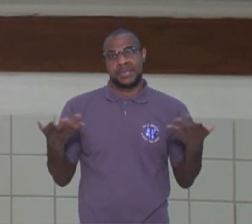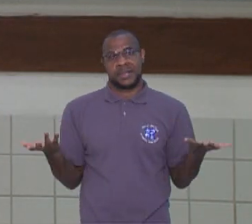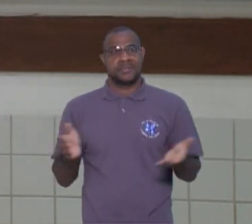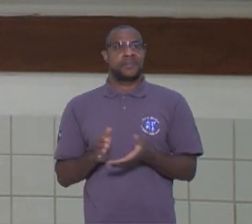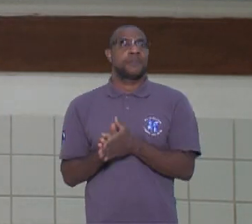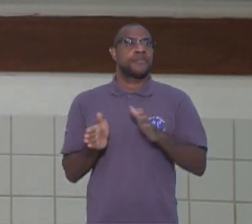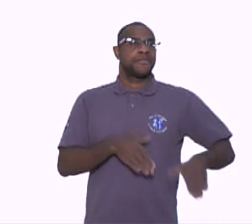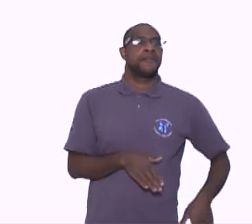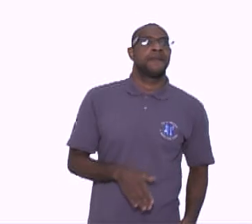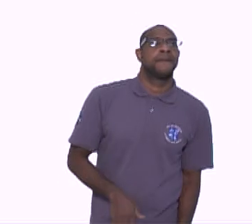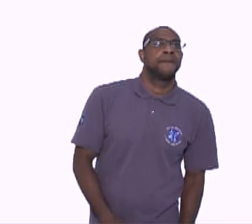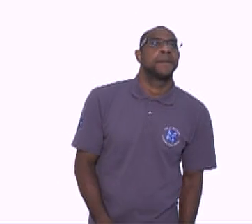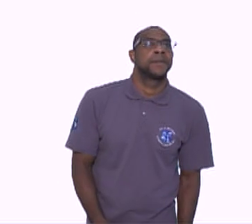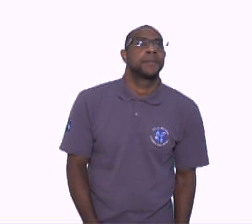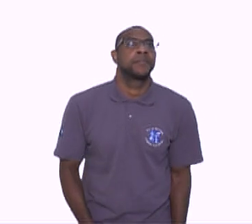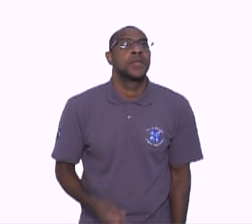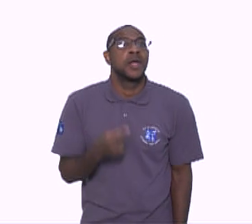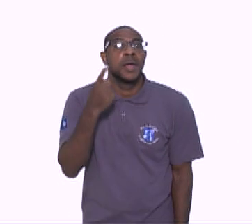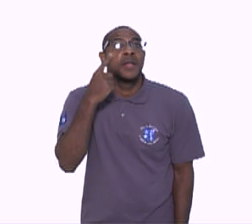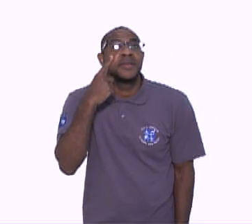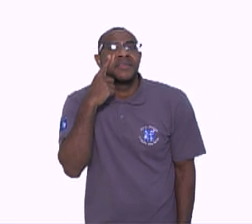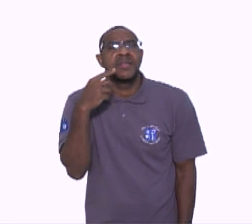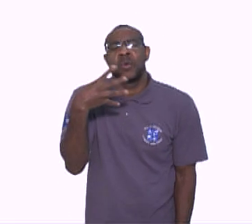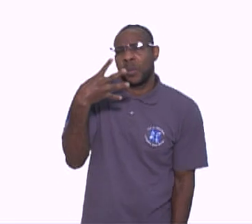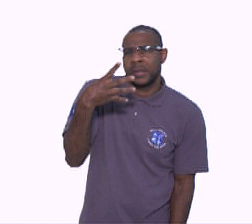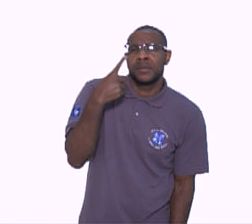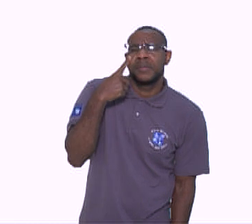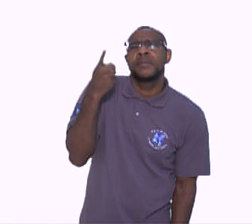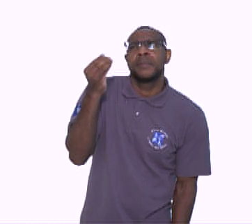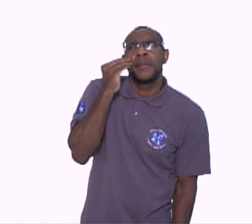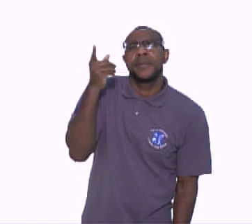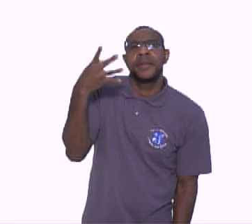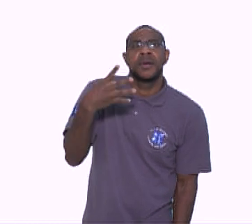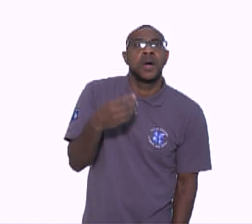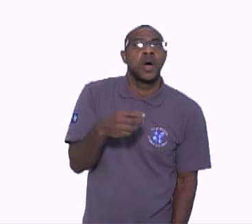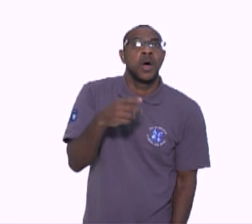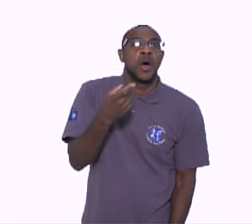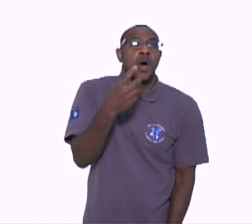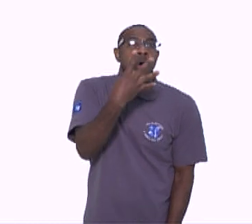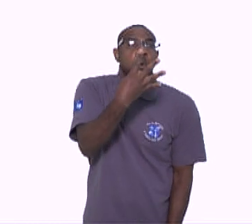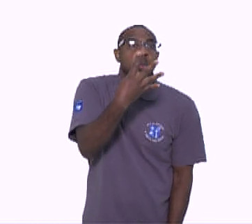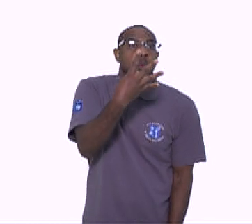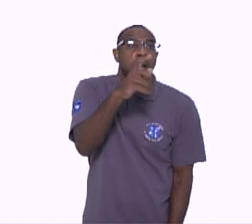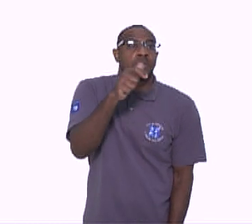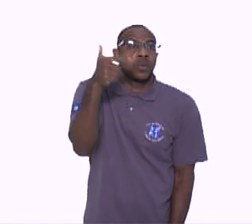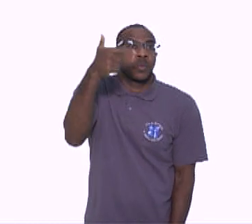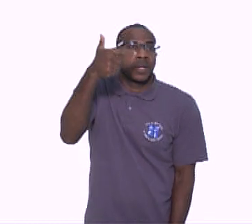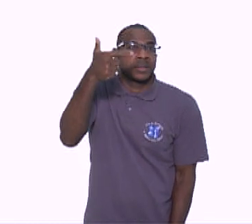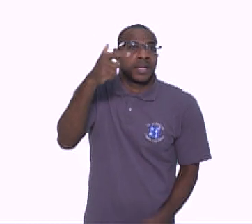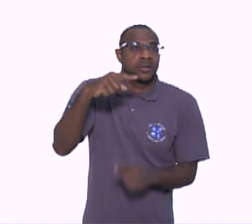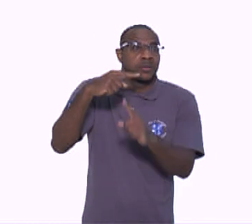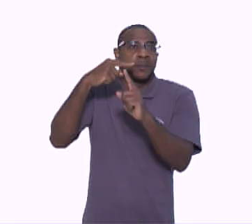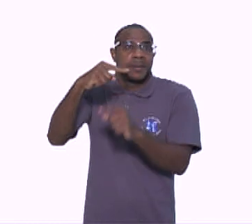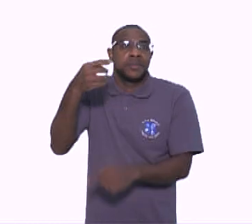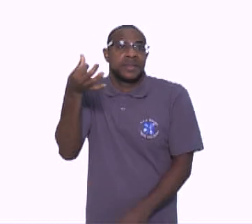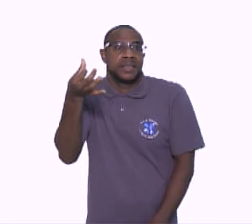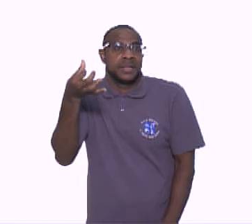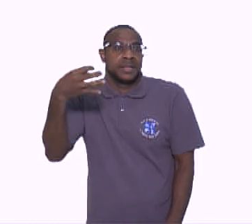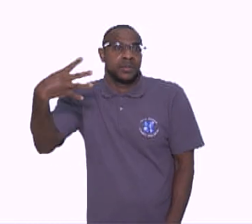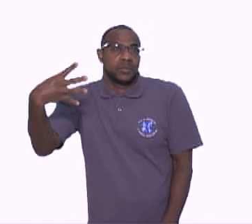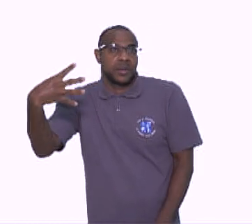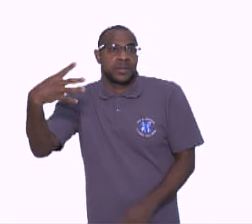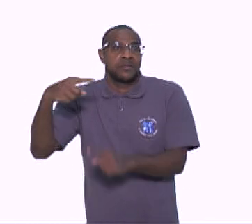Agora, olha só. Vamos testar o 4? 4 ao quadrado, menos 6 vezes 4, mais 8, igual a